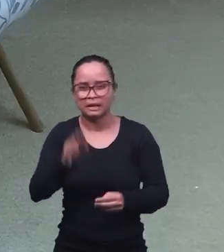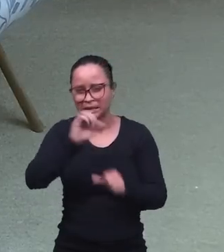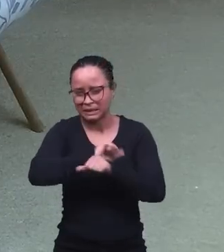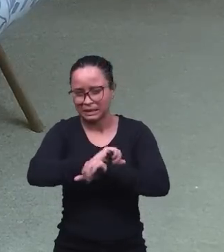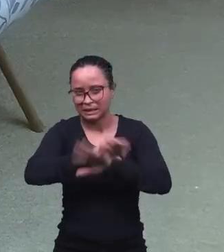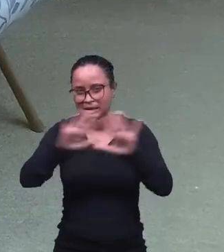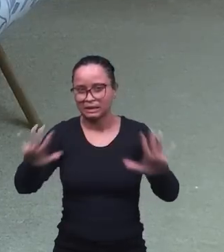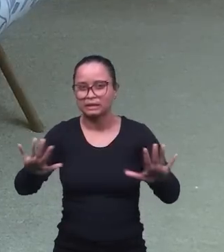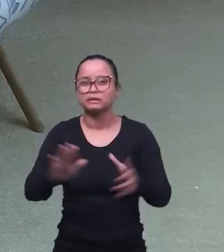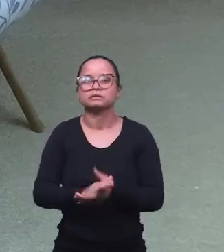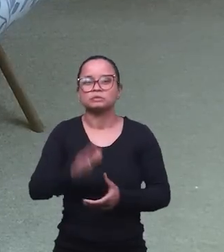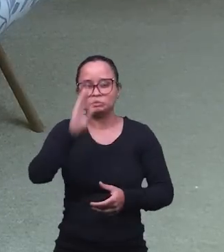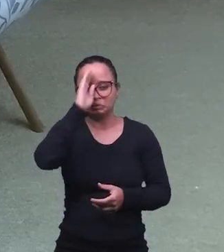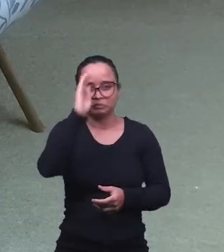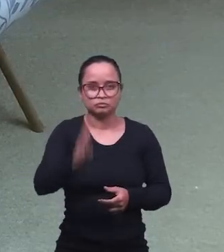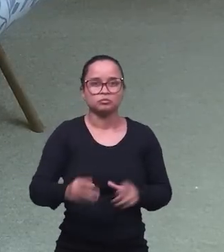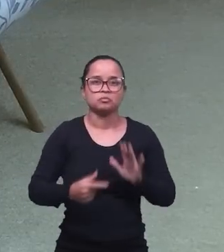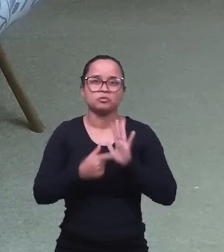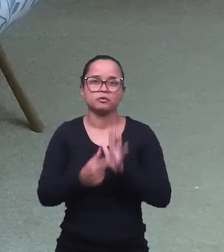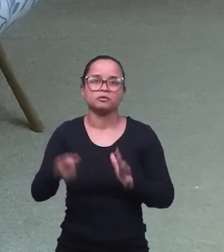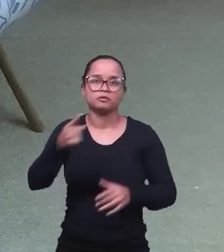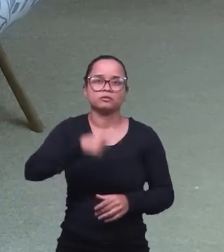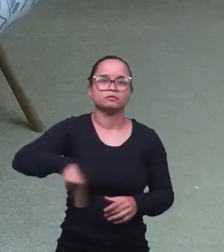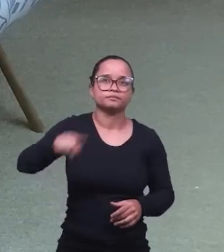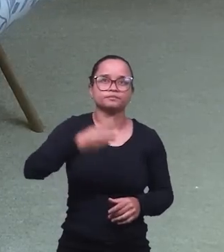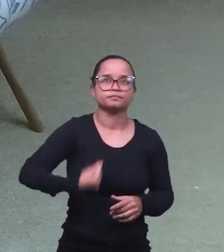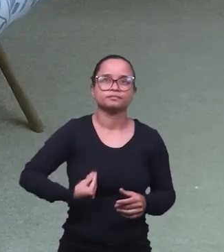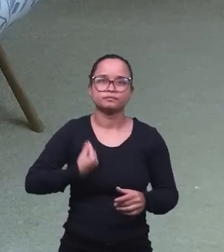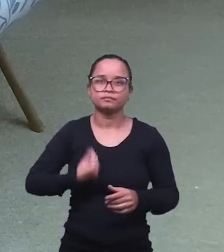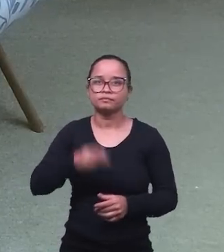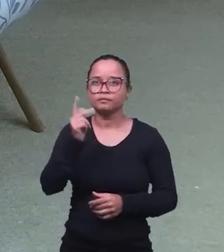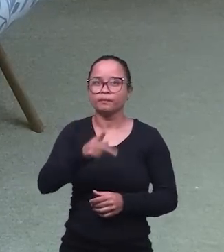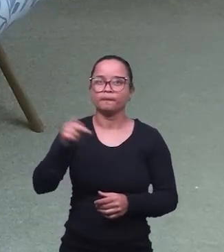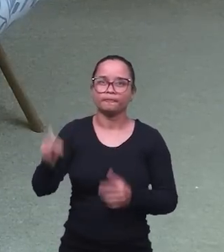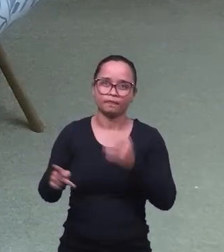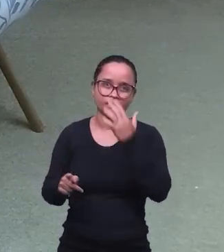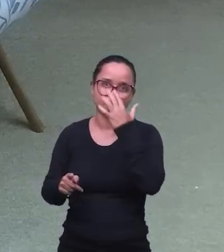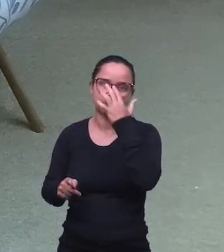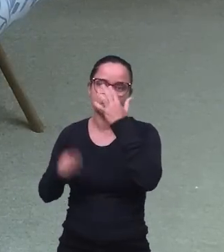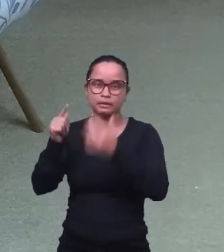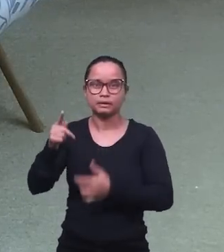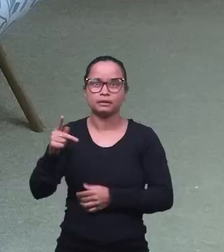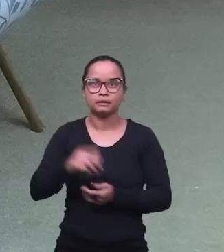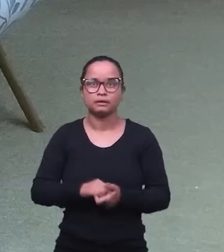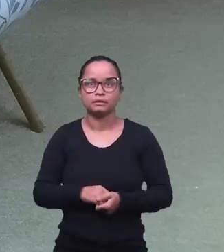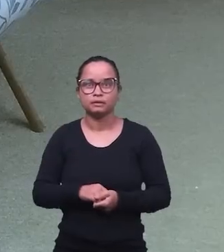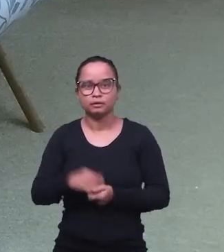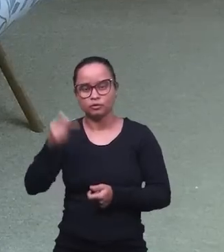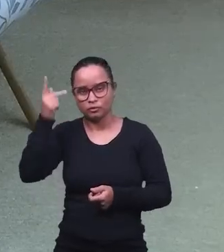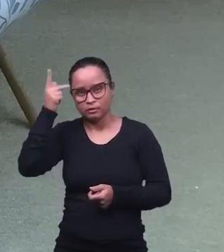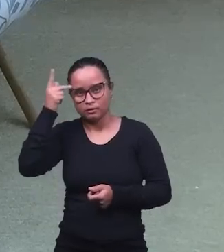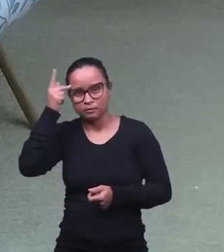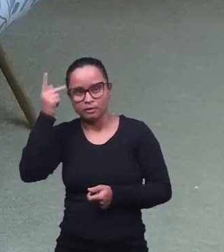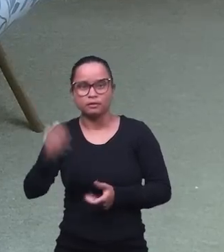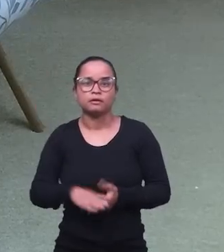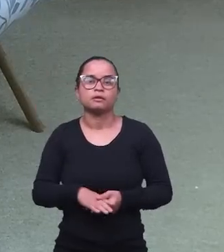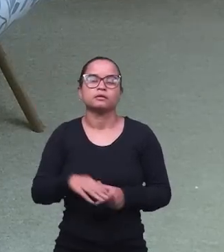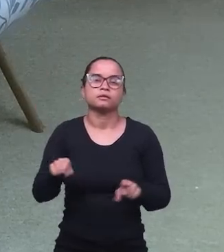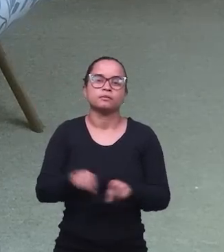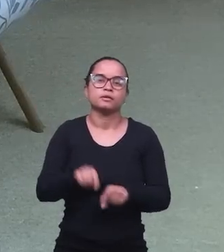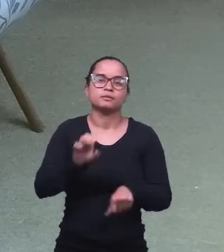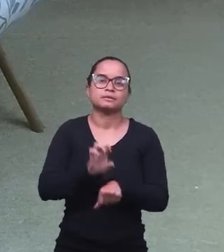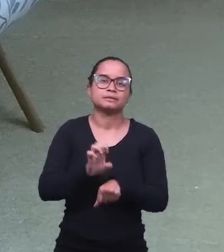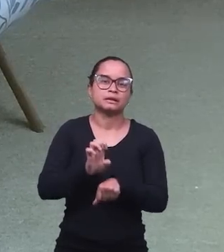direto, mostrando uma realidade que nós estamos vivendo, né? Sim. Você, uma professora lá do estado de São Paulo, e as professoras do Brasil